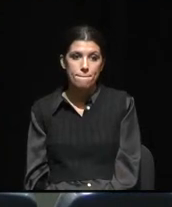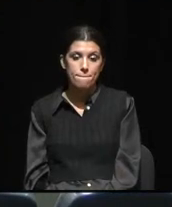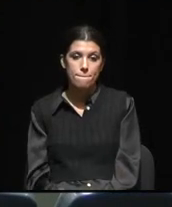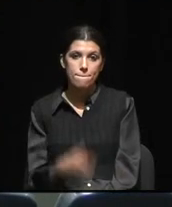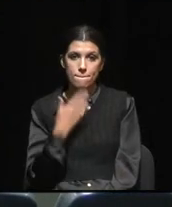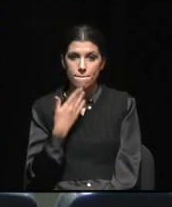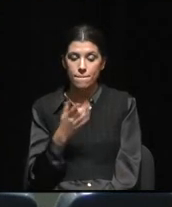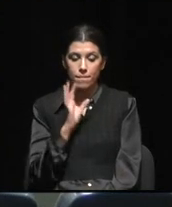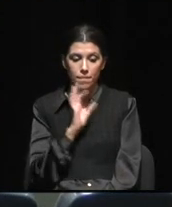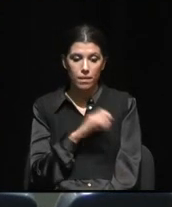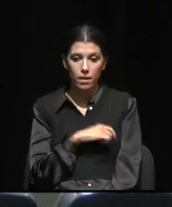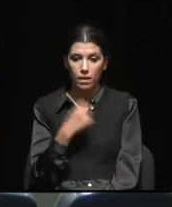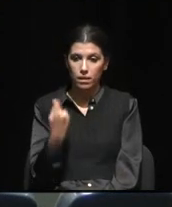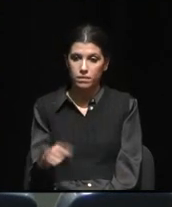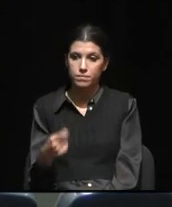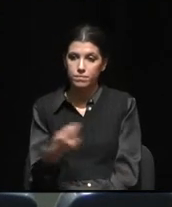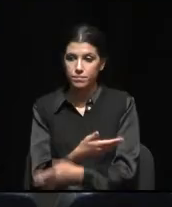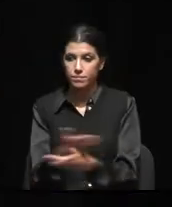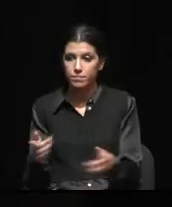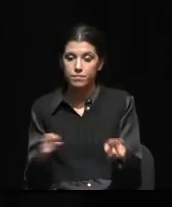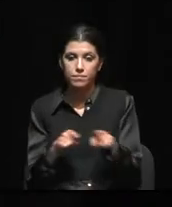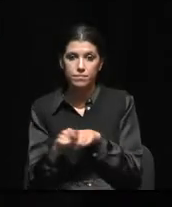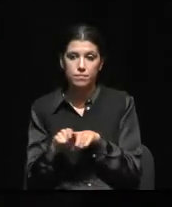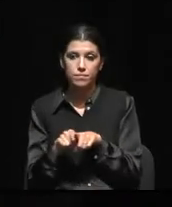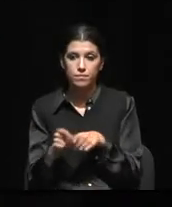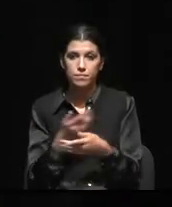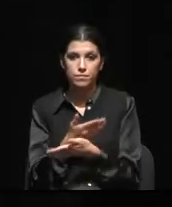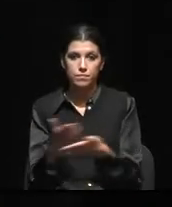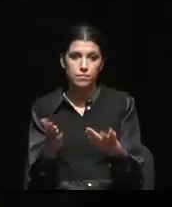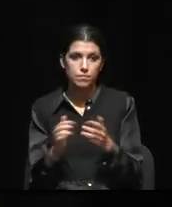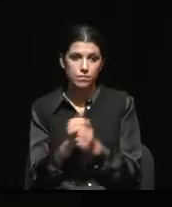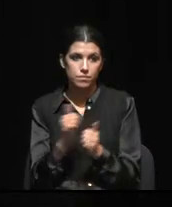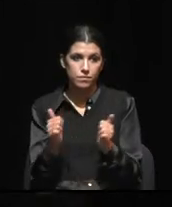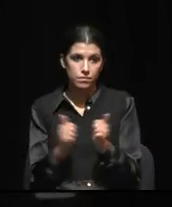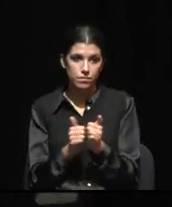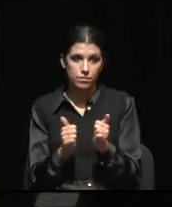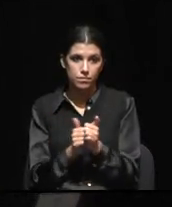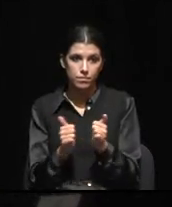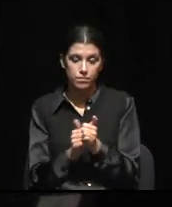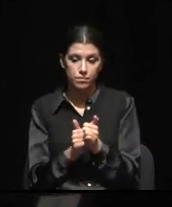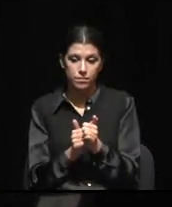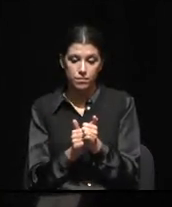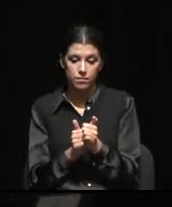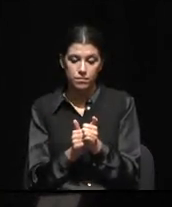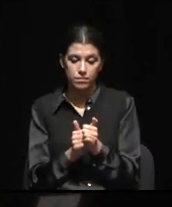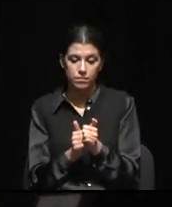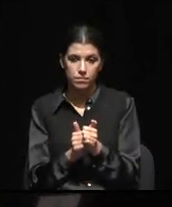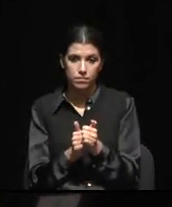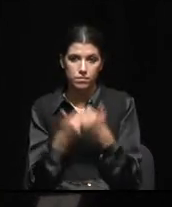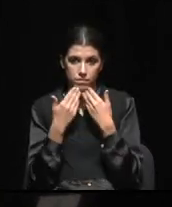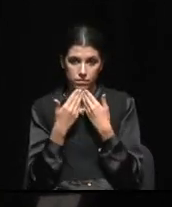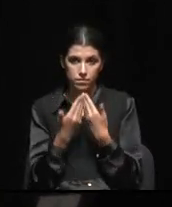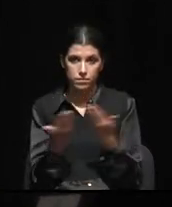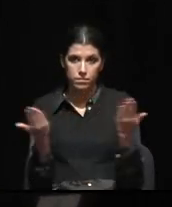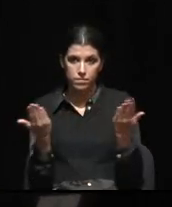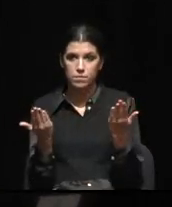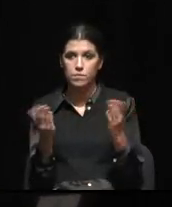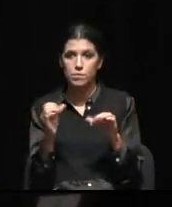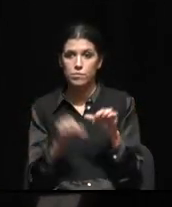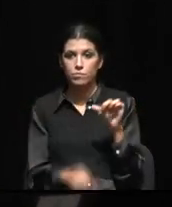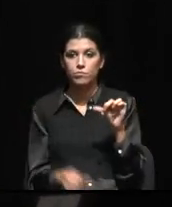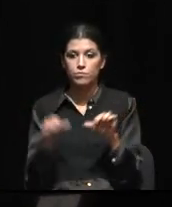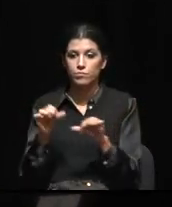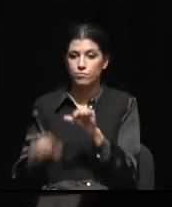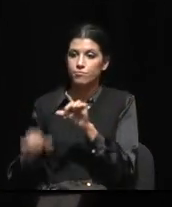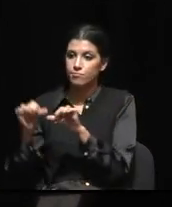Muito obrigado senhora Presidente senhores deputados senhor Vereador H agradecer as intervenções que